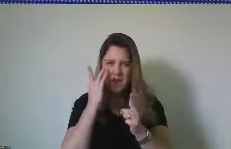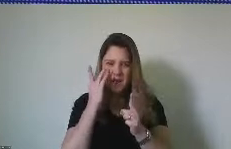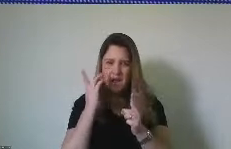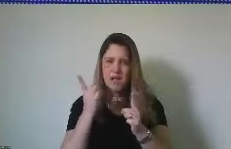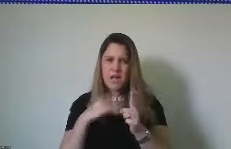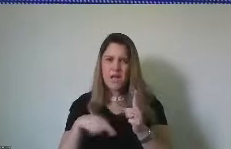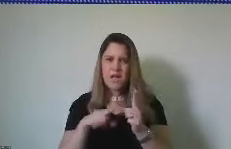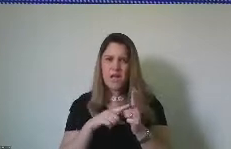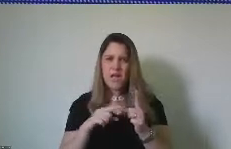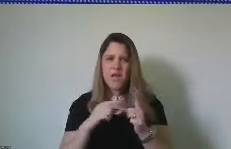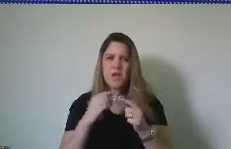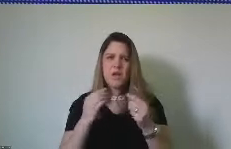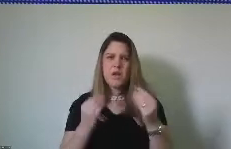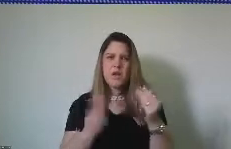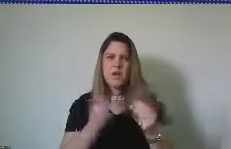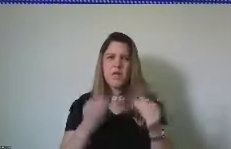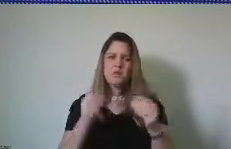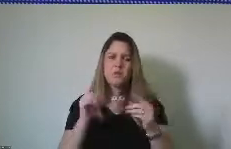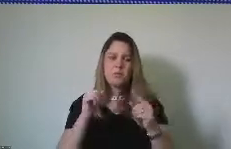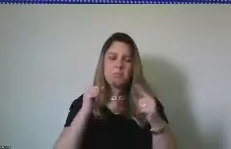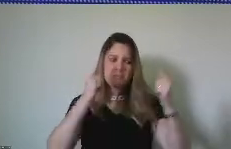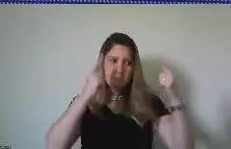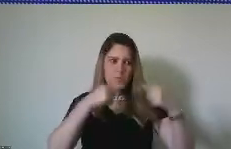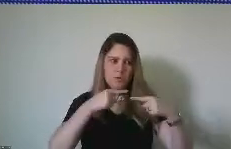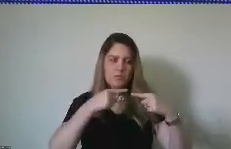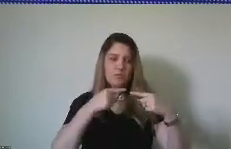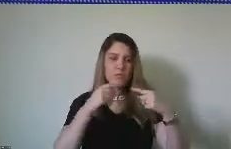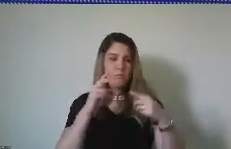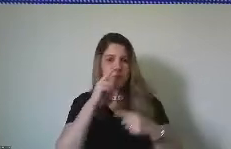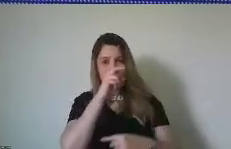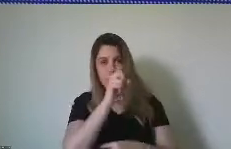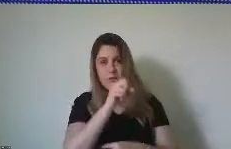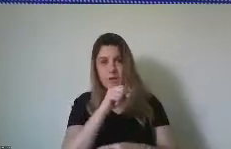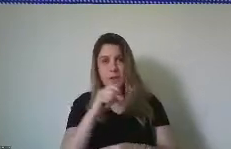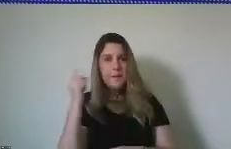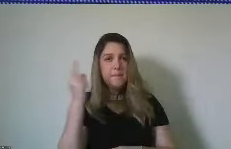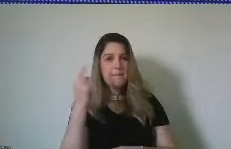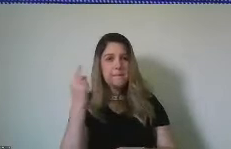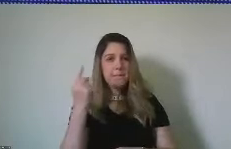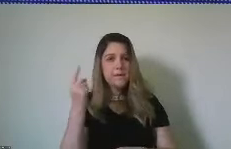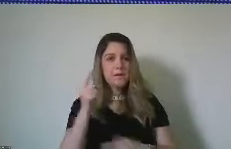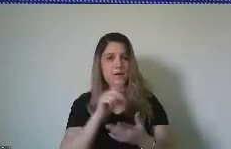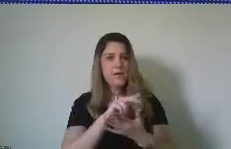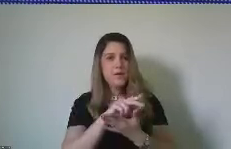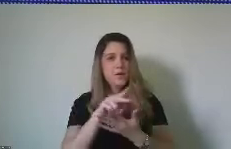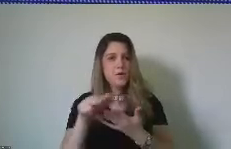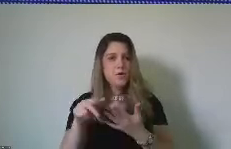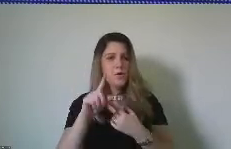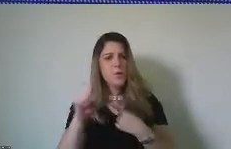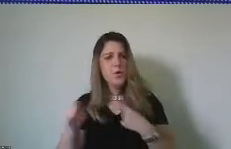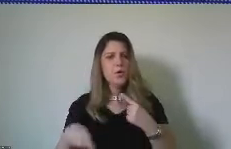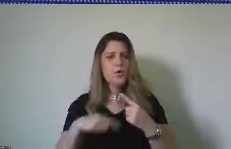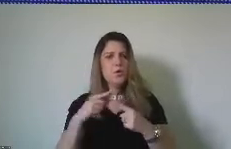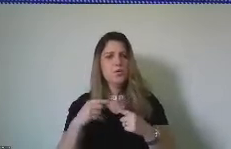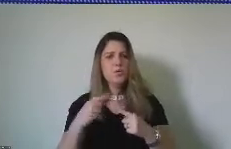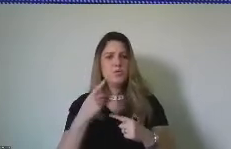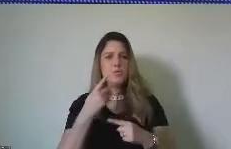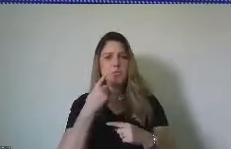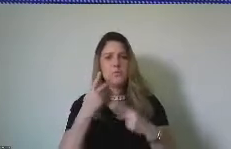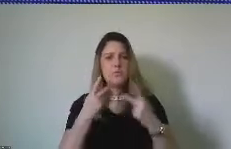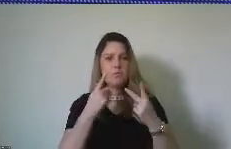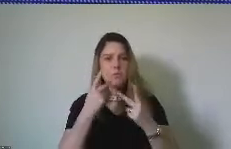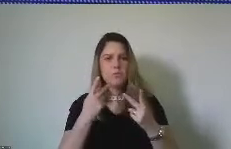um ambiente competitivo forte em termos de deságio é um pouco difícil falar assim de